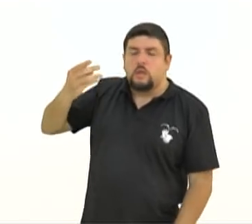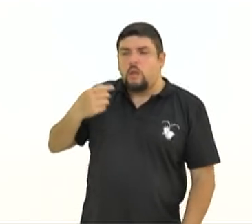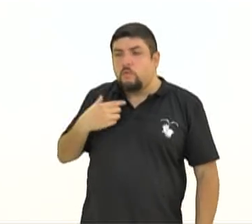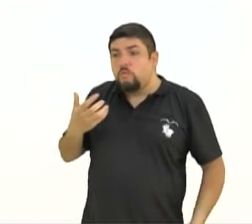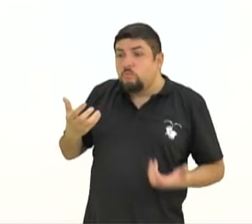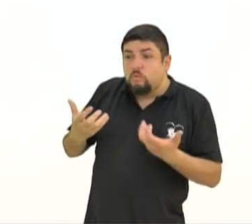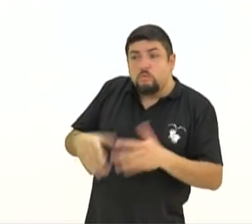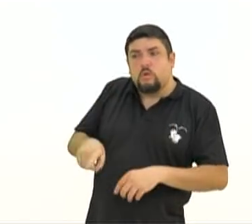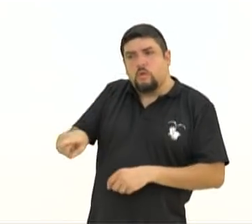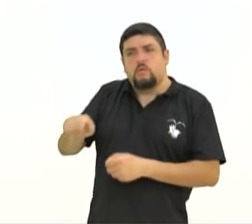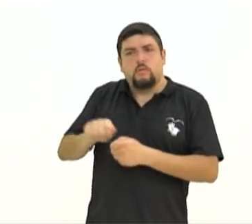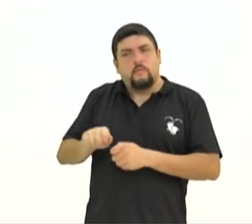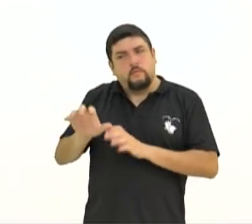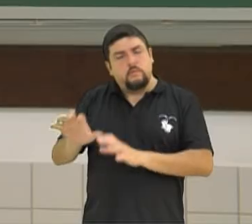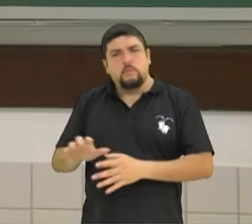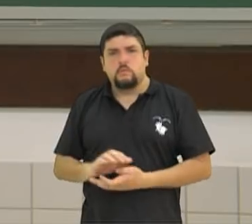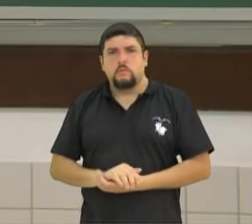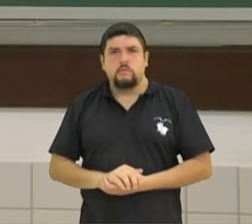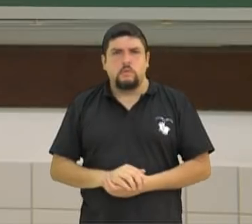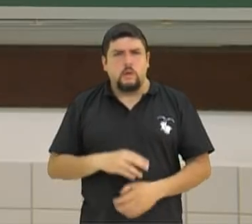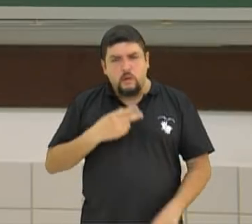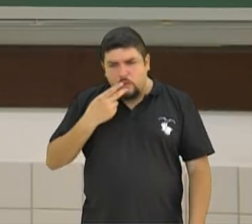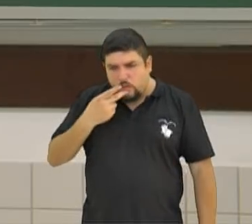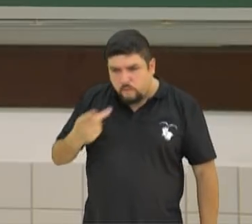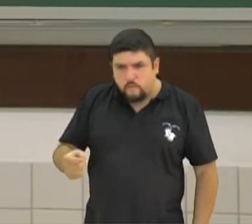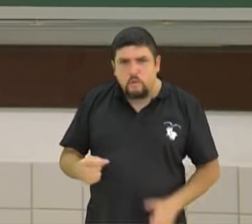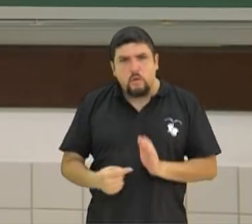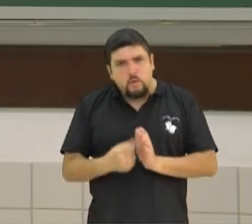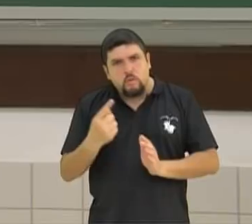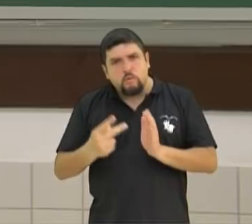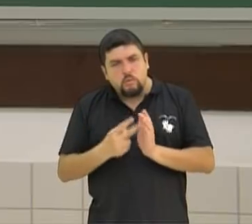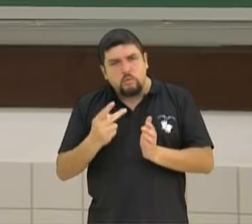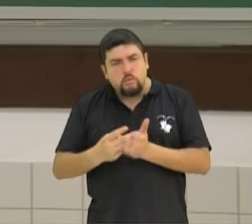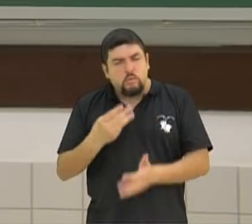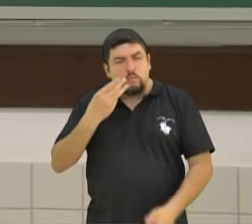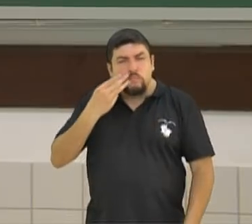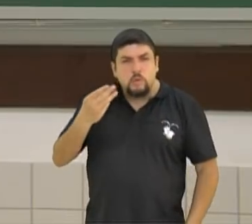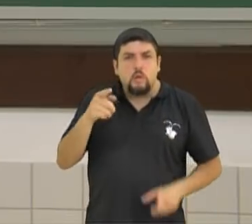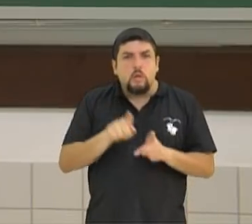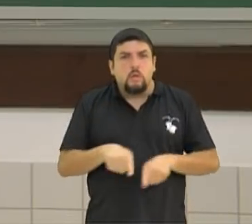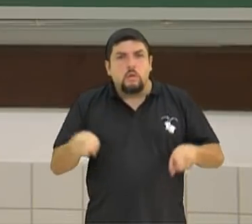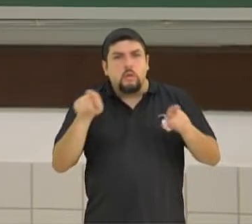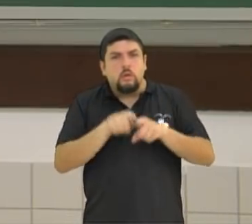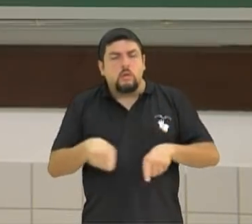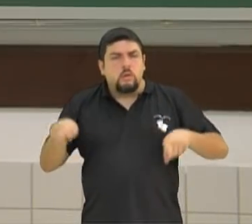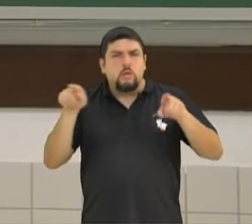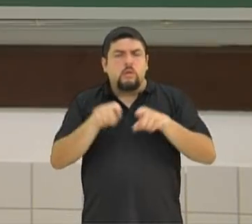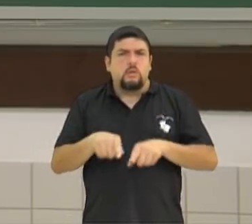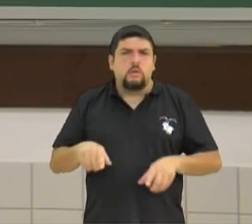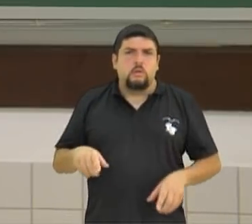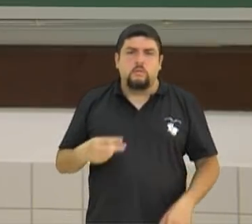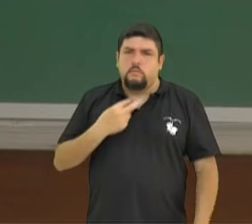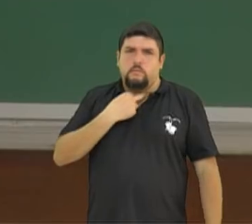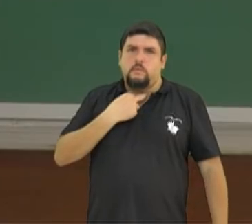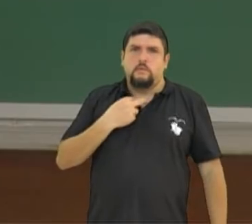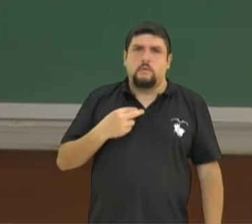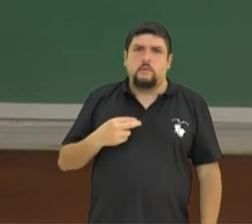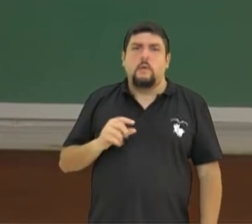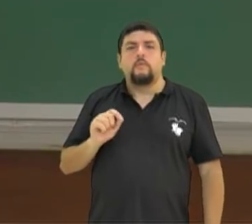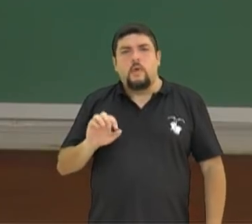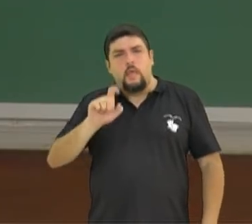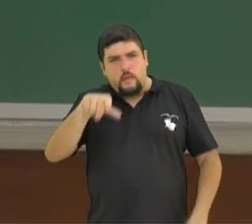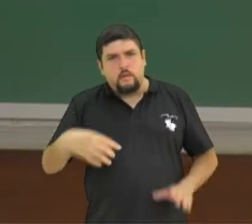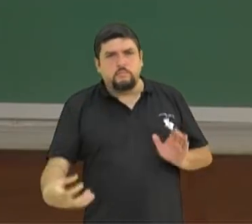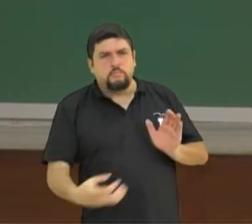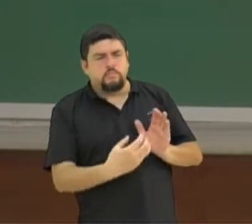faça isso, meu filho. Né? Não falou 1 milhão de vezes, seriam muitas vezes para ficar repetindo a mesma coisa. Então, a gente tem 2 exemplos aqui de